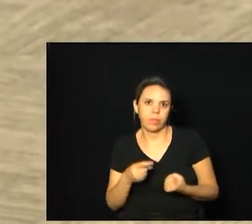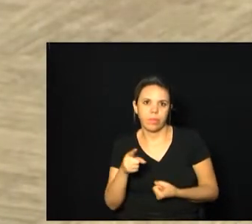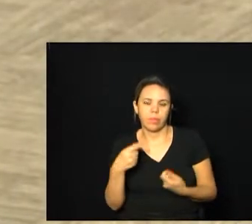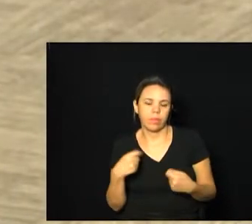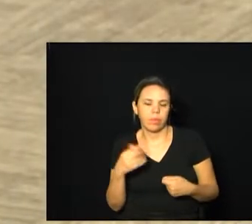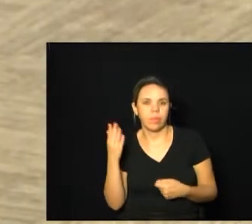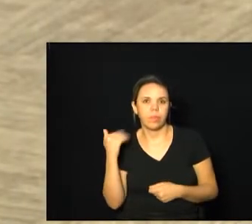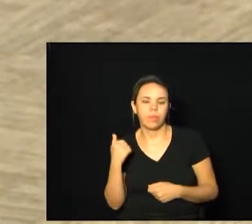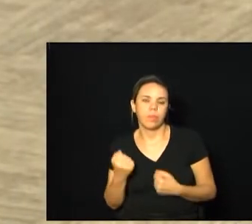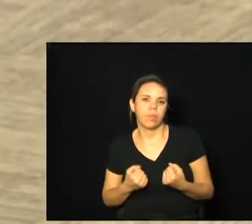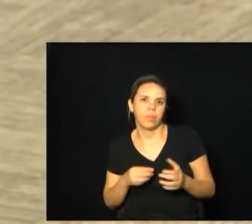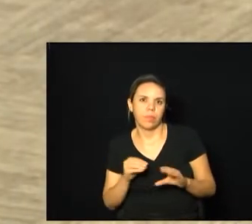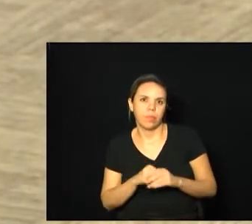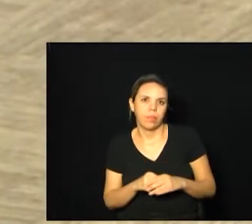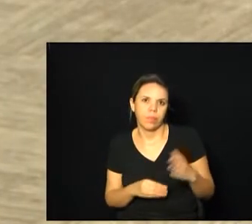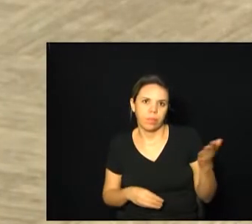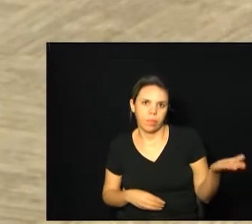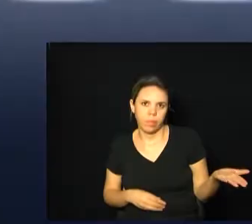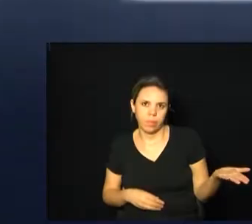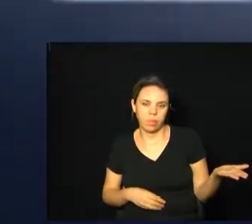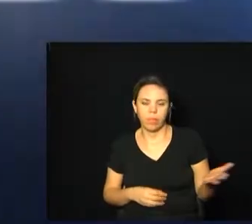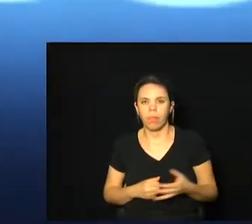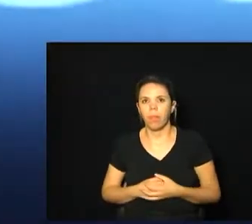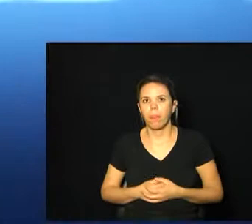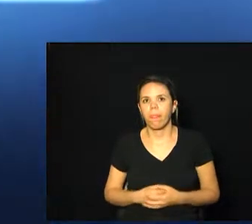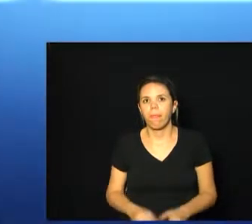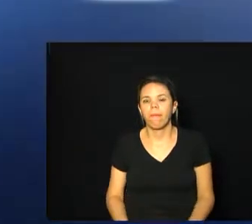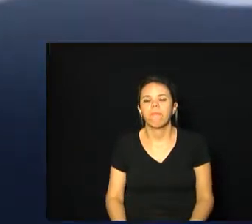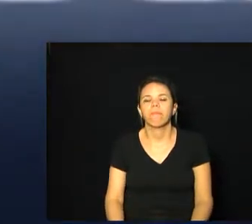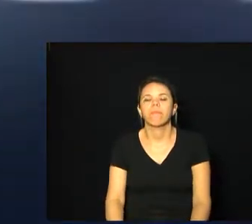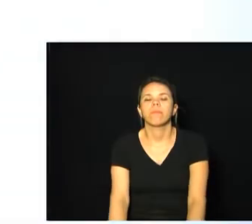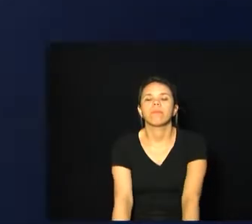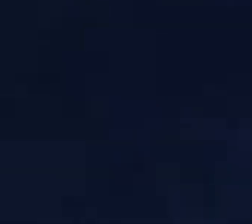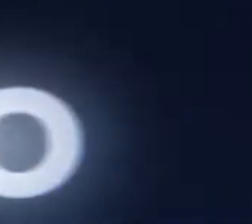precisa saber do veículo está no aplicativo.